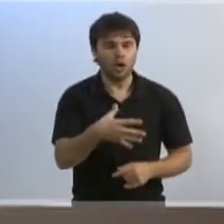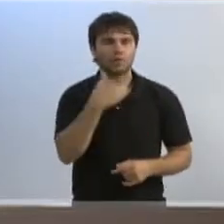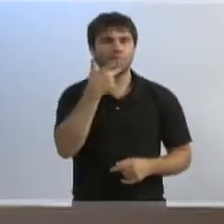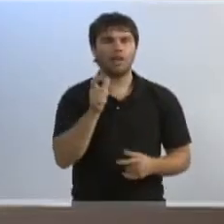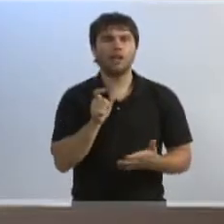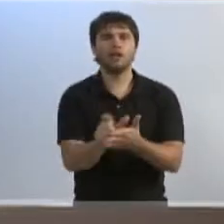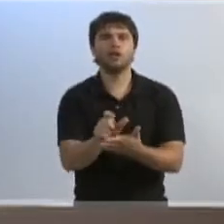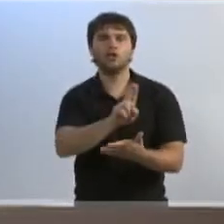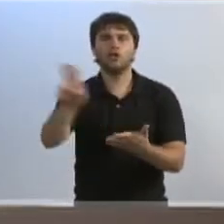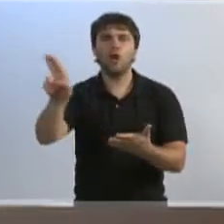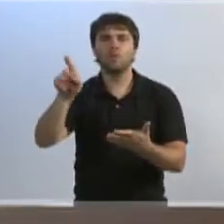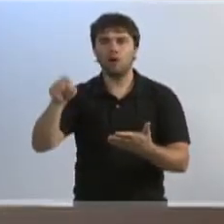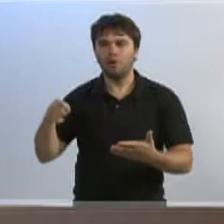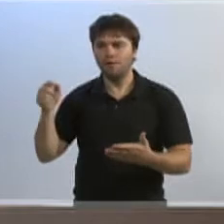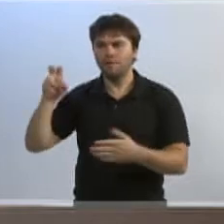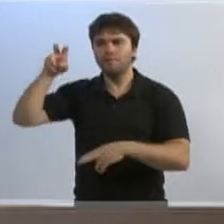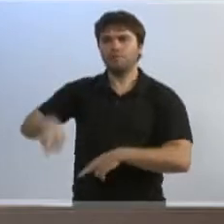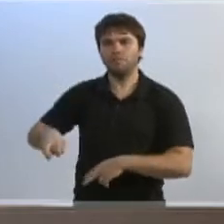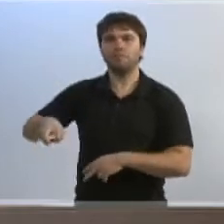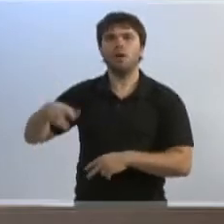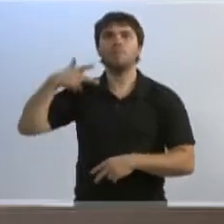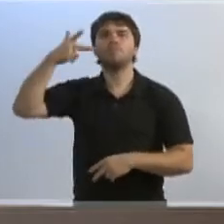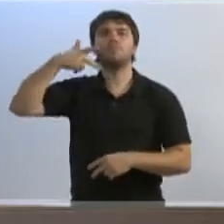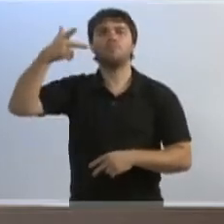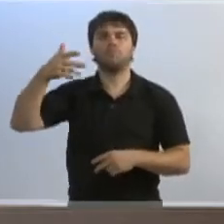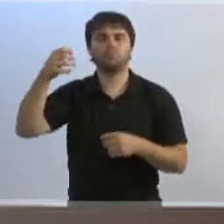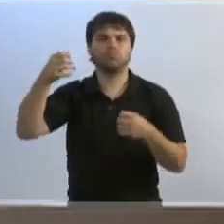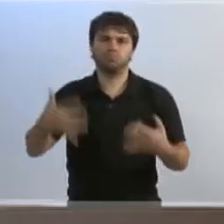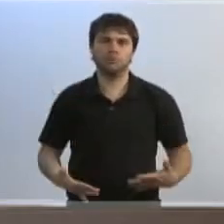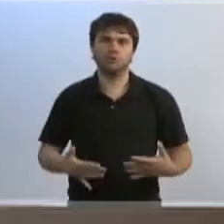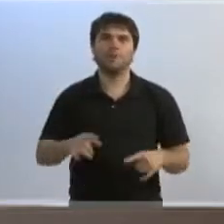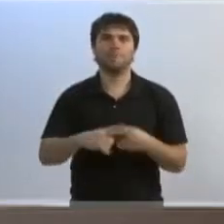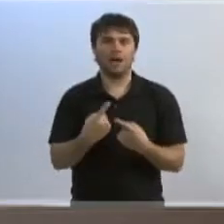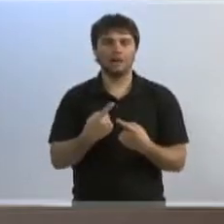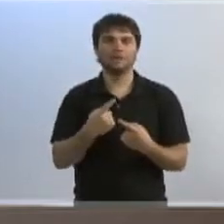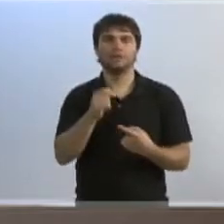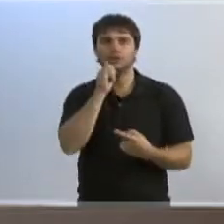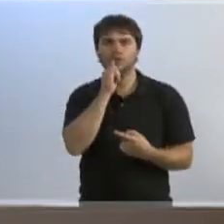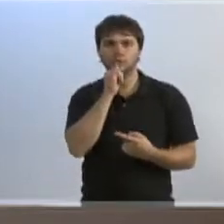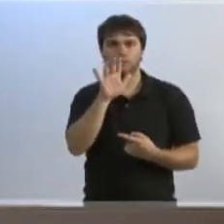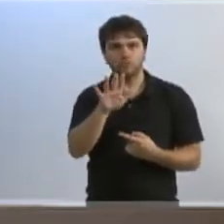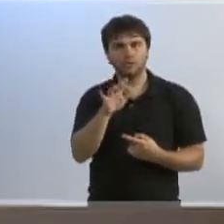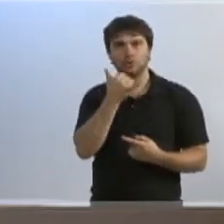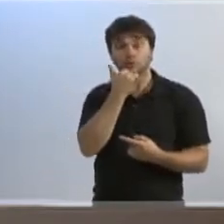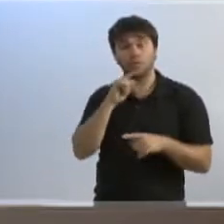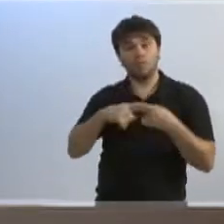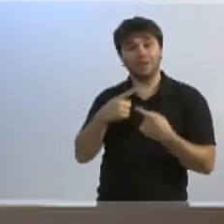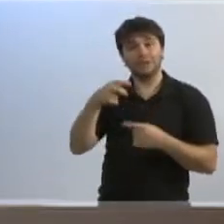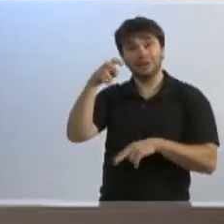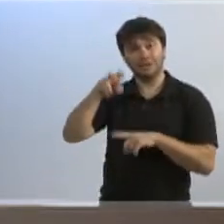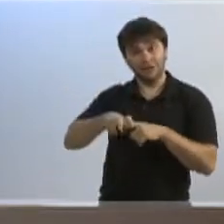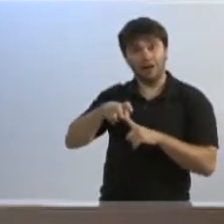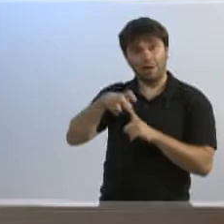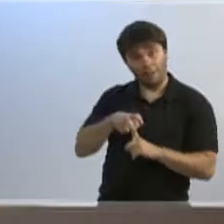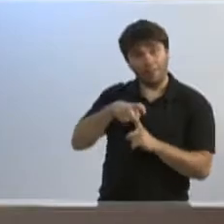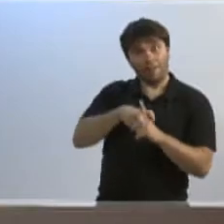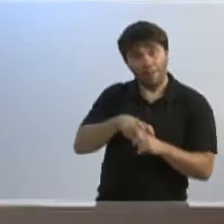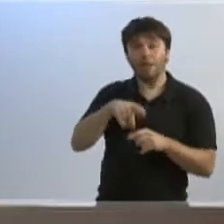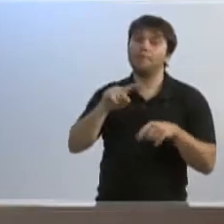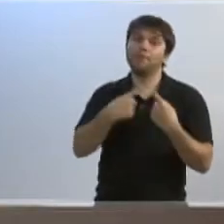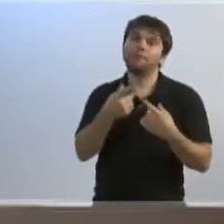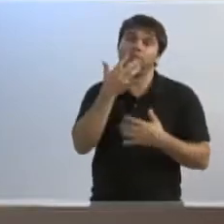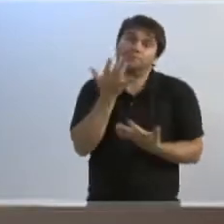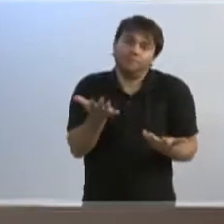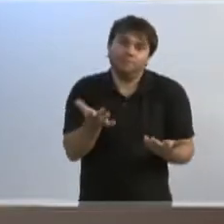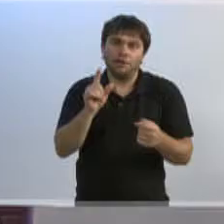numa legenda e vir aqui, sentar numa cadeira. Não tem coragem. Agora, para sentar no pau, desculpa a expressão, são os primeiros. Concedo mais 2 minutos à Vossa Excelência e, novamente,